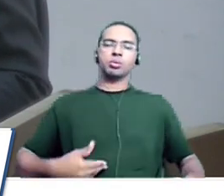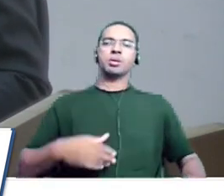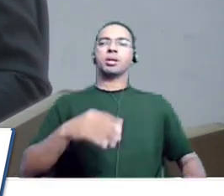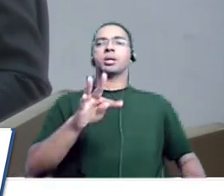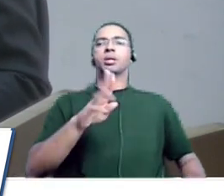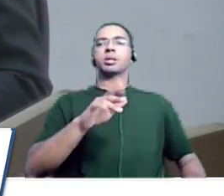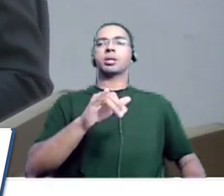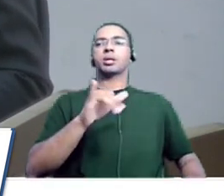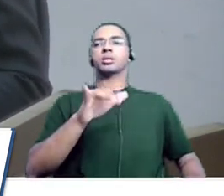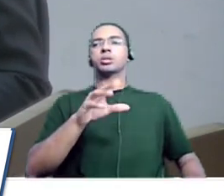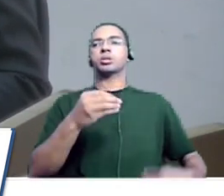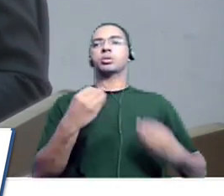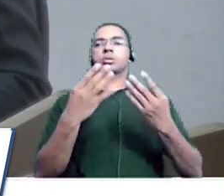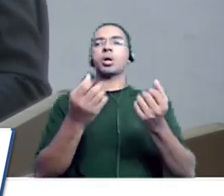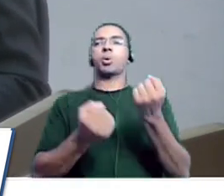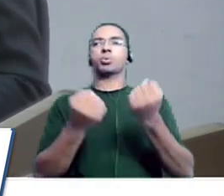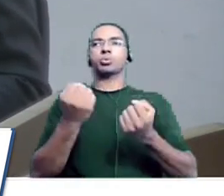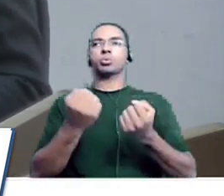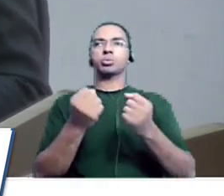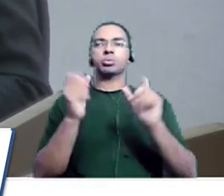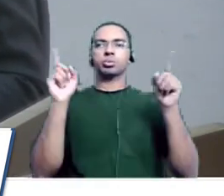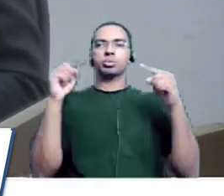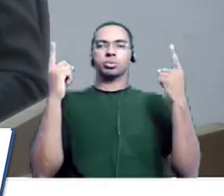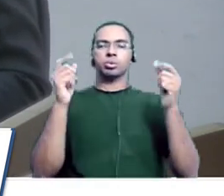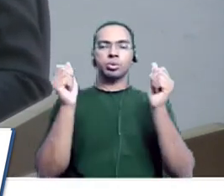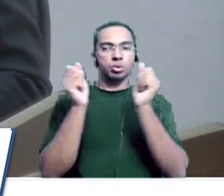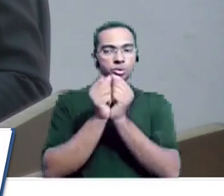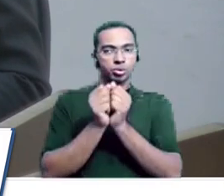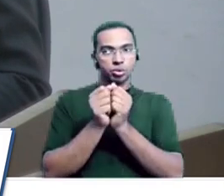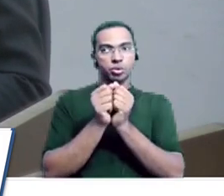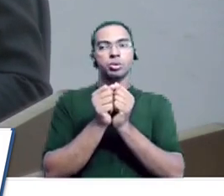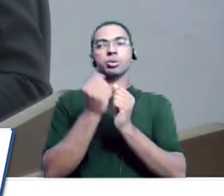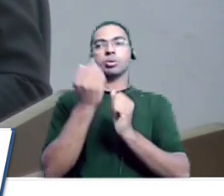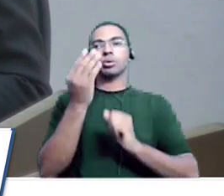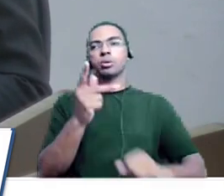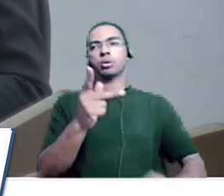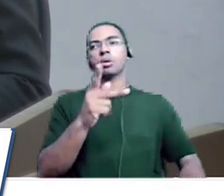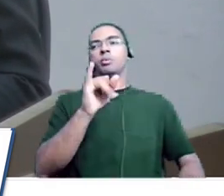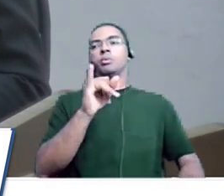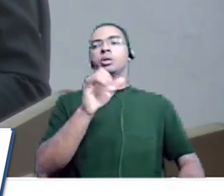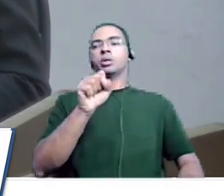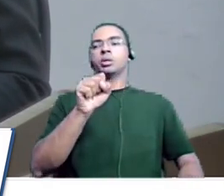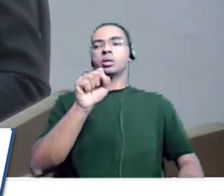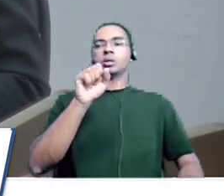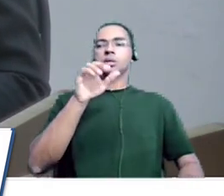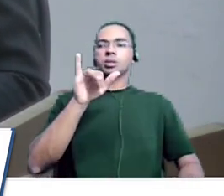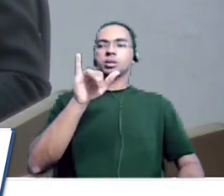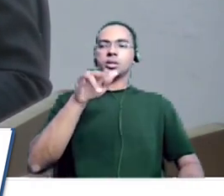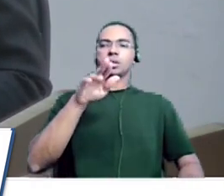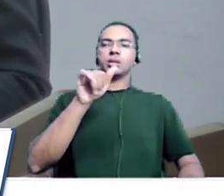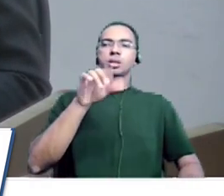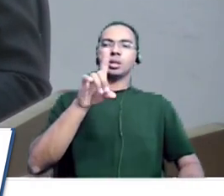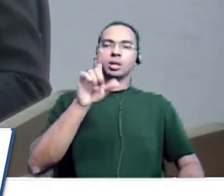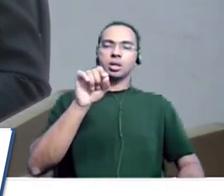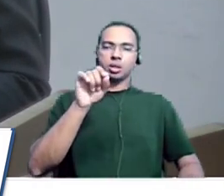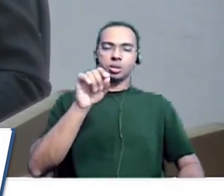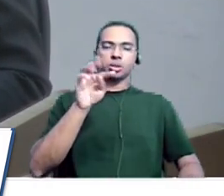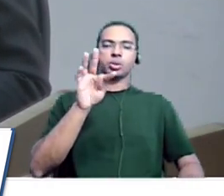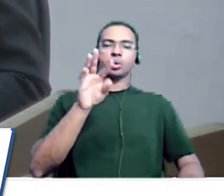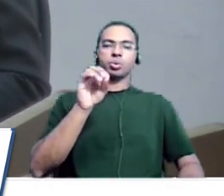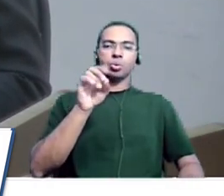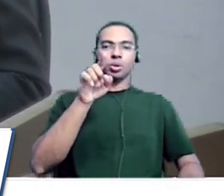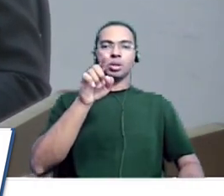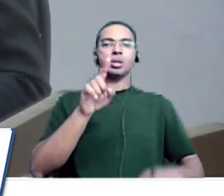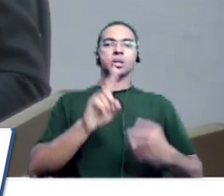algumas viaturas. E junto com o Dr. Piscinato, que também é seccional ali de Ribeirão Preto,